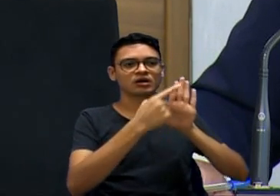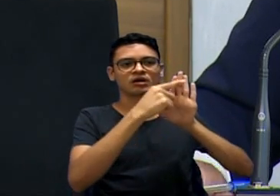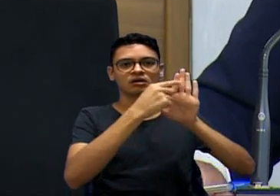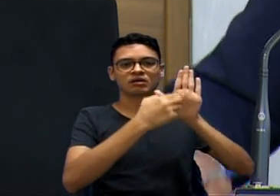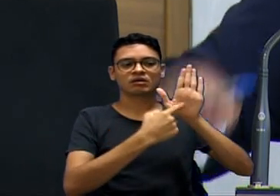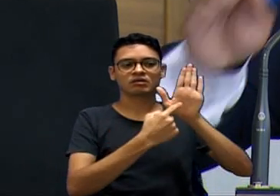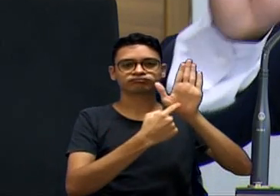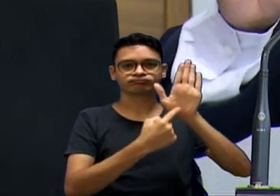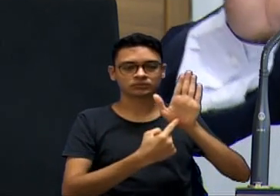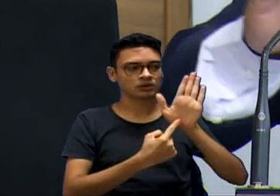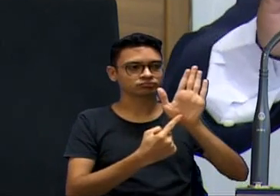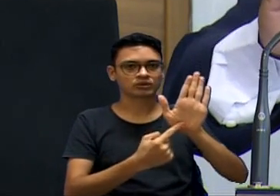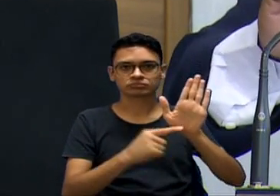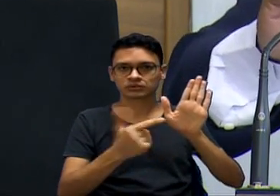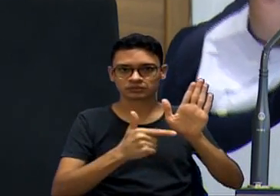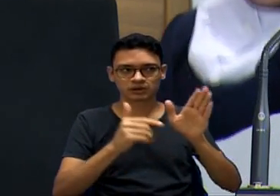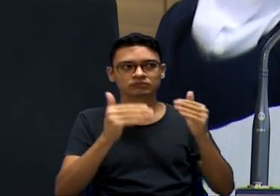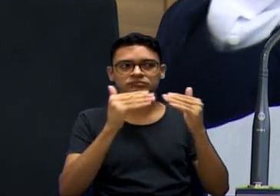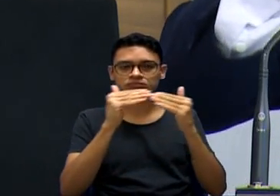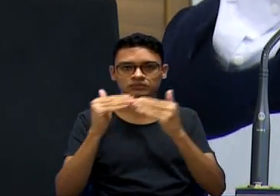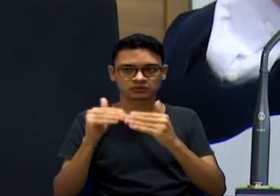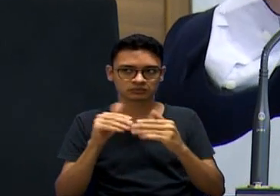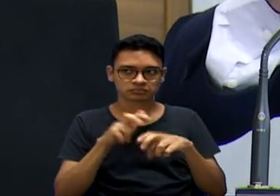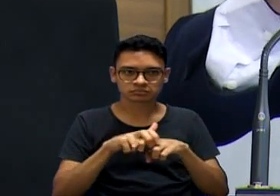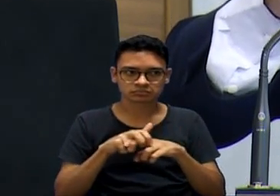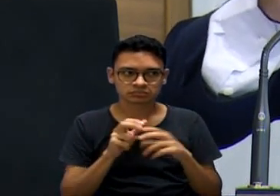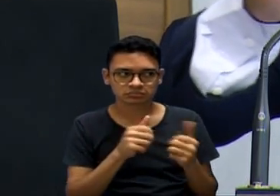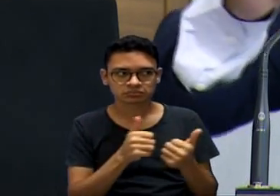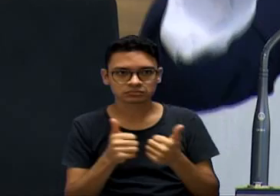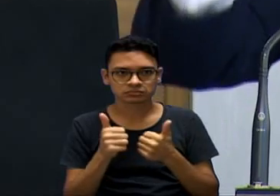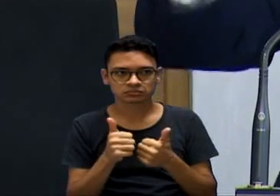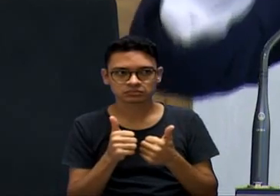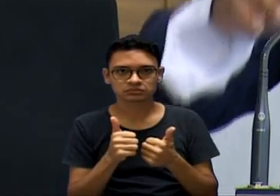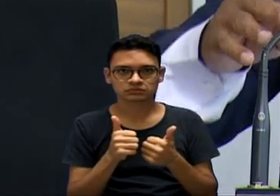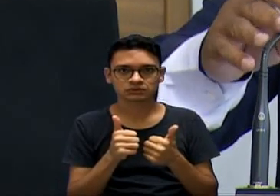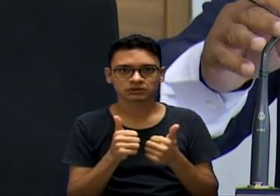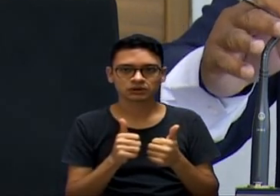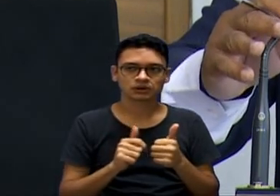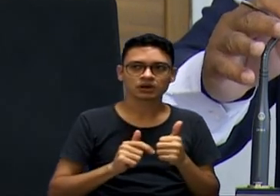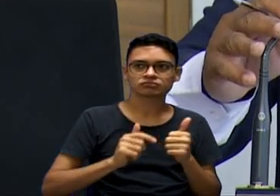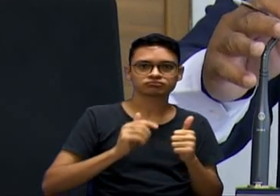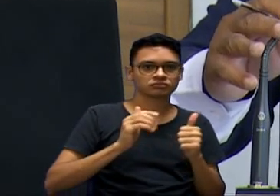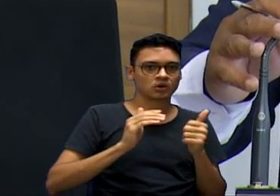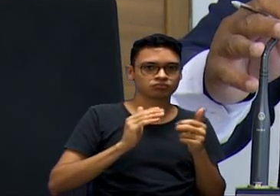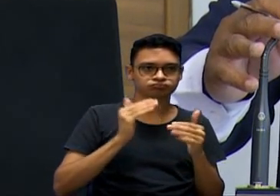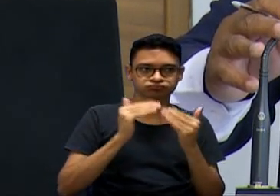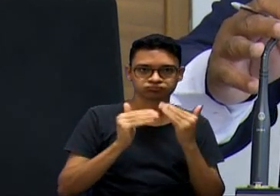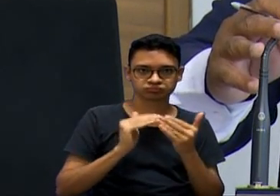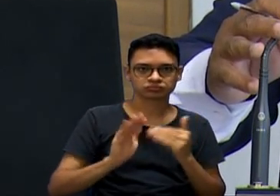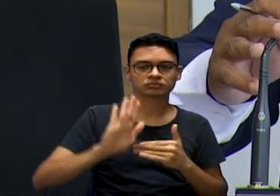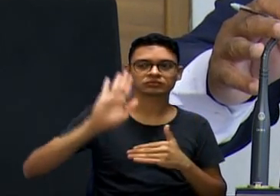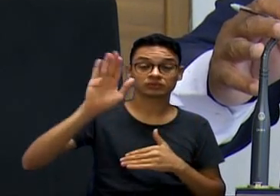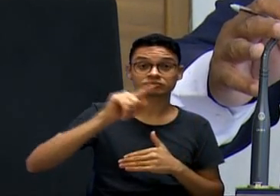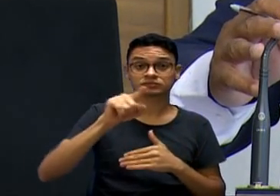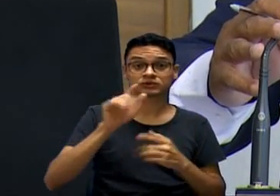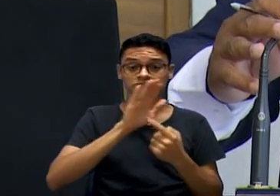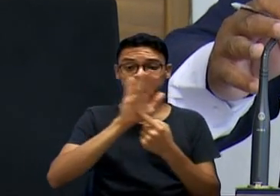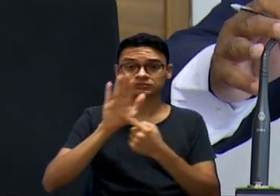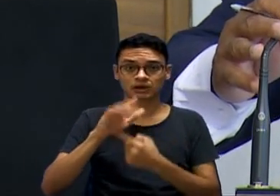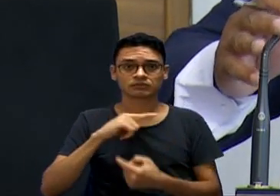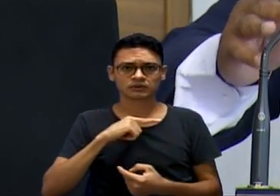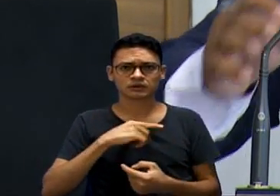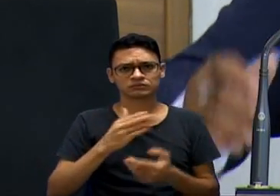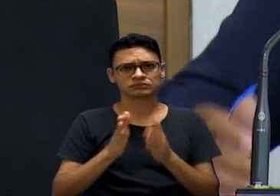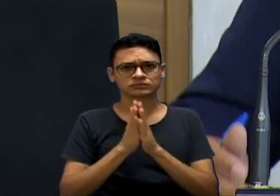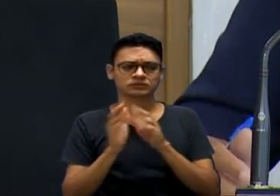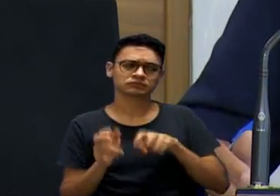Os vereadores que concordam, permaneçam como estão, os contrários, queiram se manifestar, os vereadores que tiver destaque, por favor, passar aqui para ela, aqui,